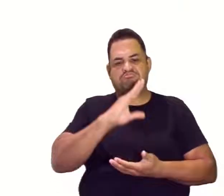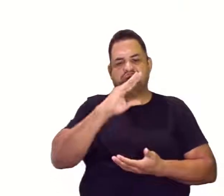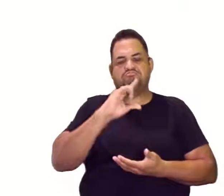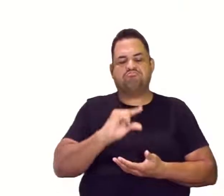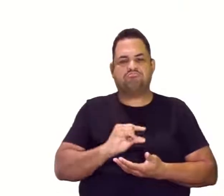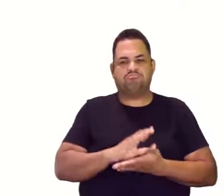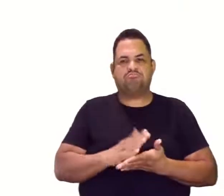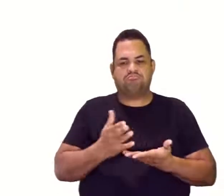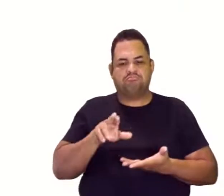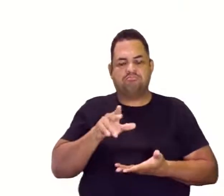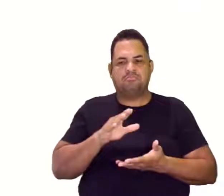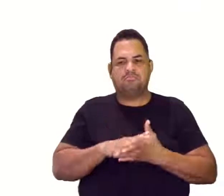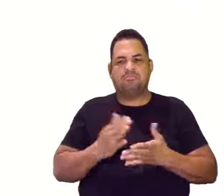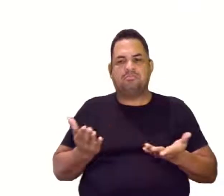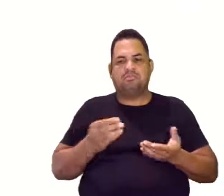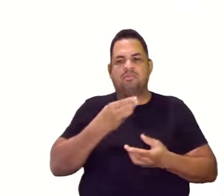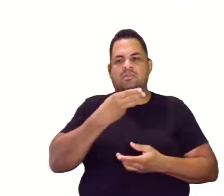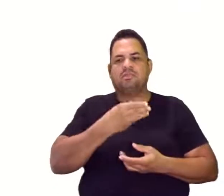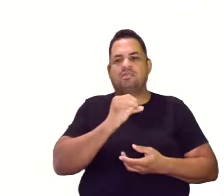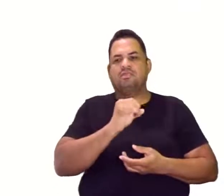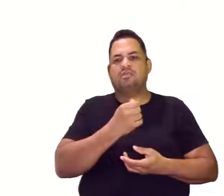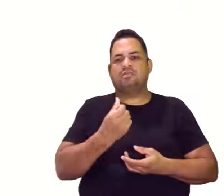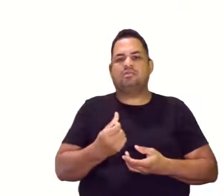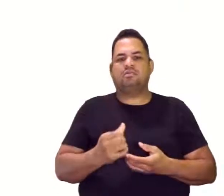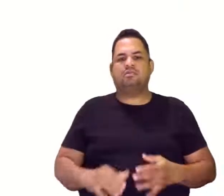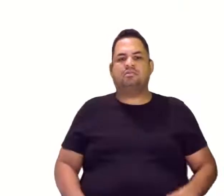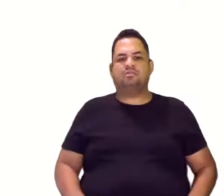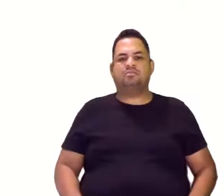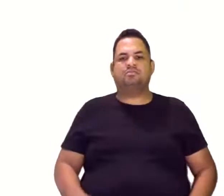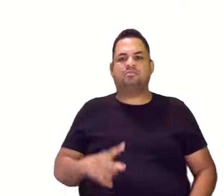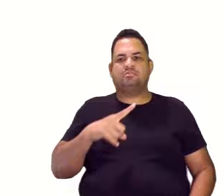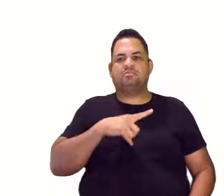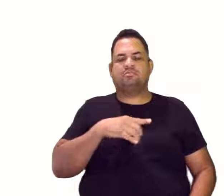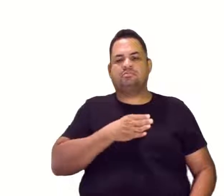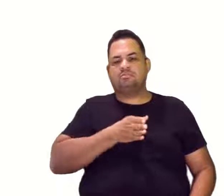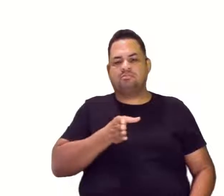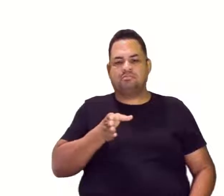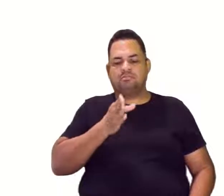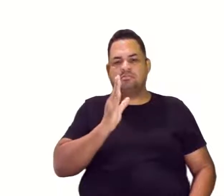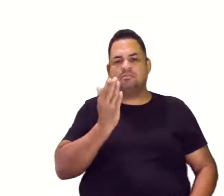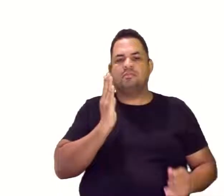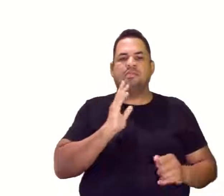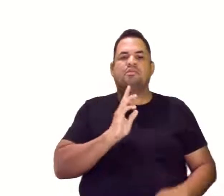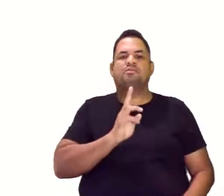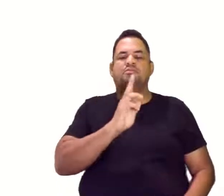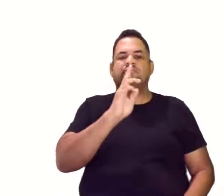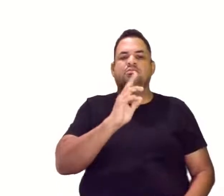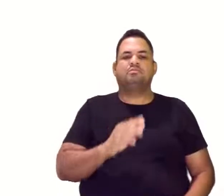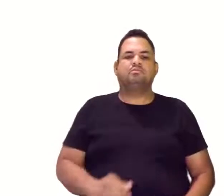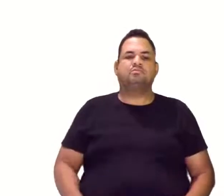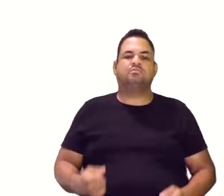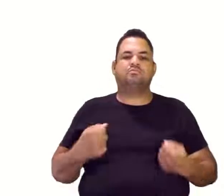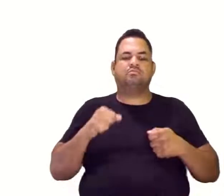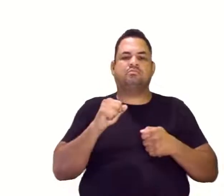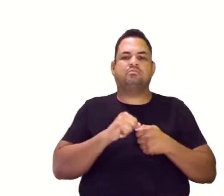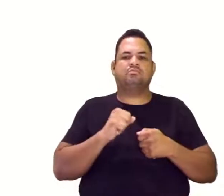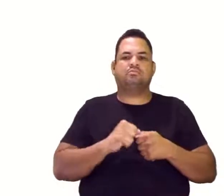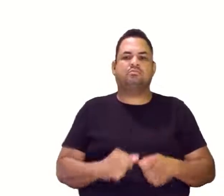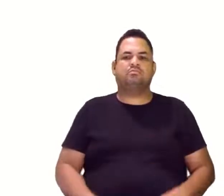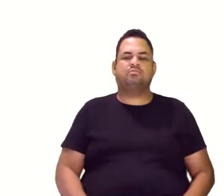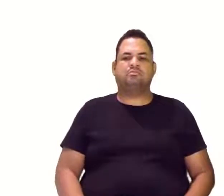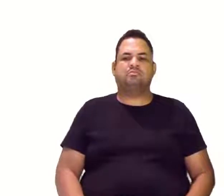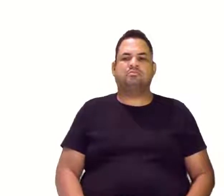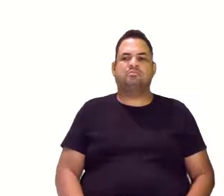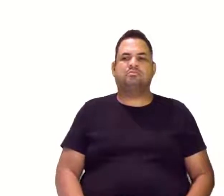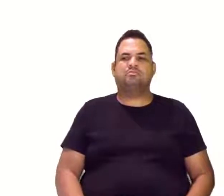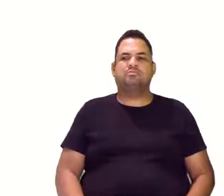94, ia dar os mesmos 306, né? Então, a gente tem 2 caminhos para seguir aqui, Isso. né? E o que a gente pode fazer, então? Vamos lá.